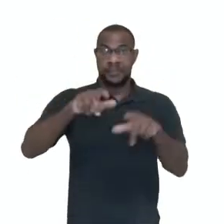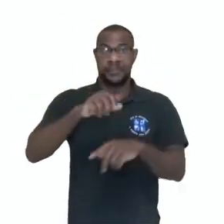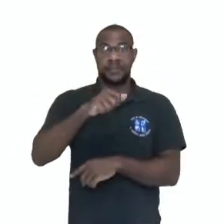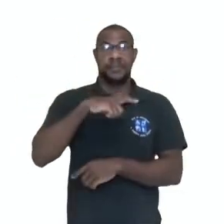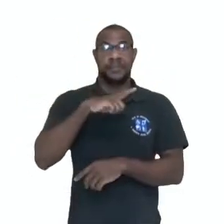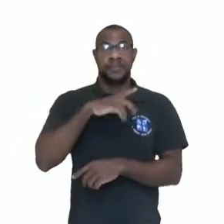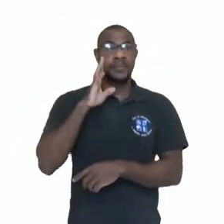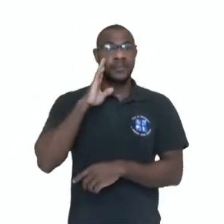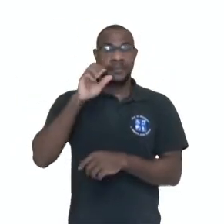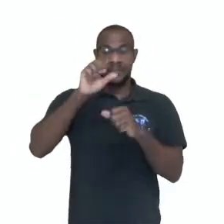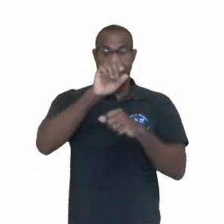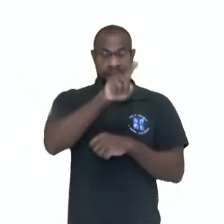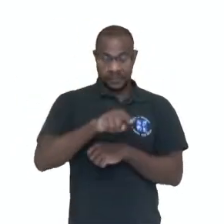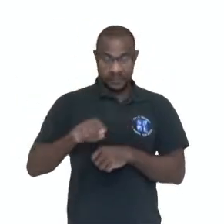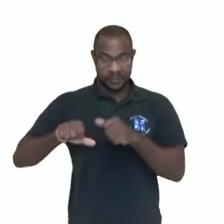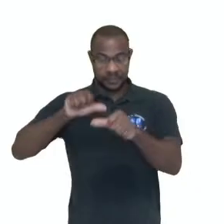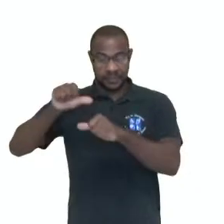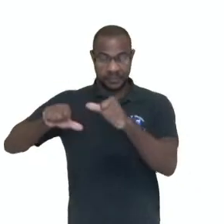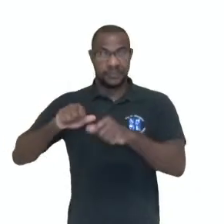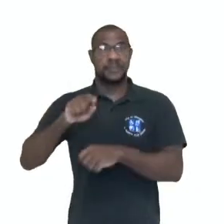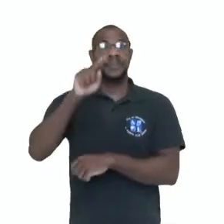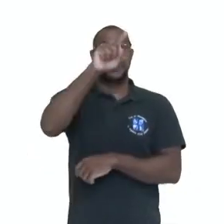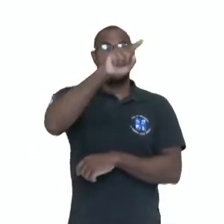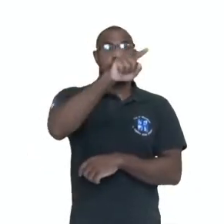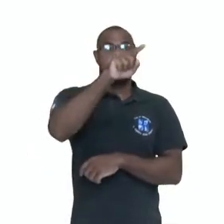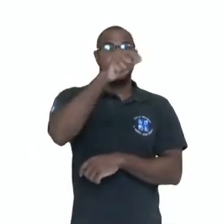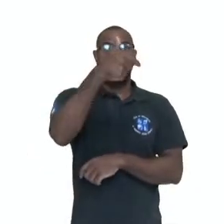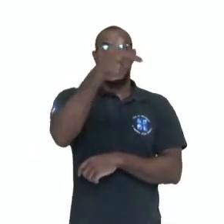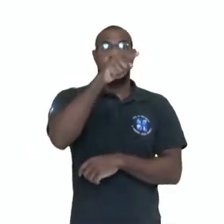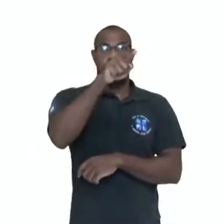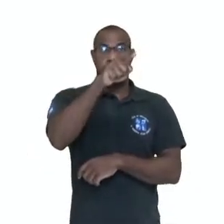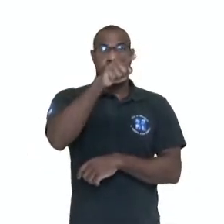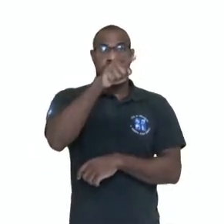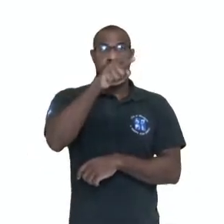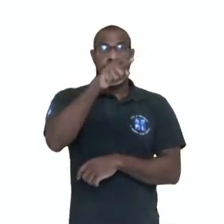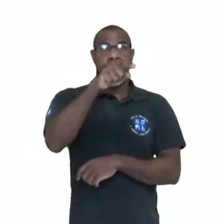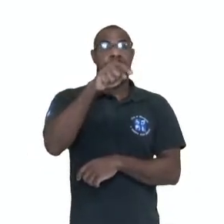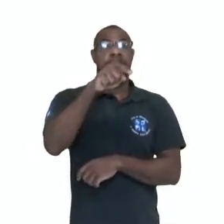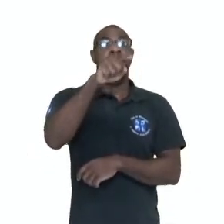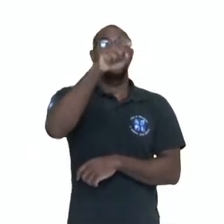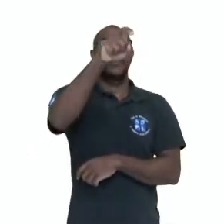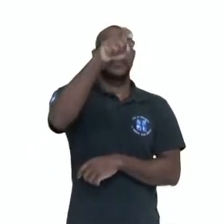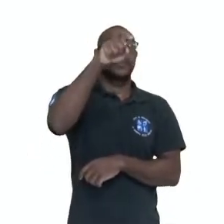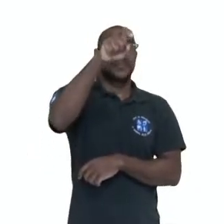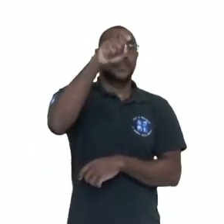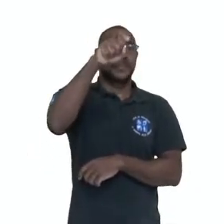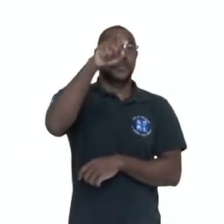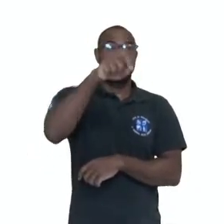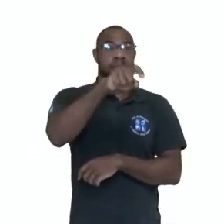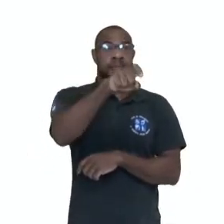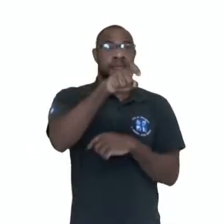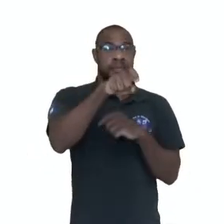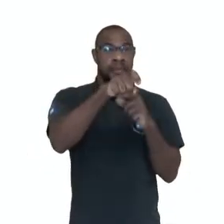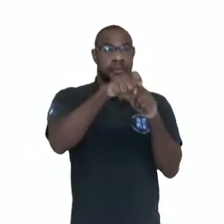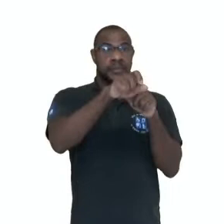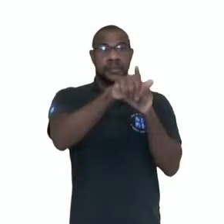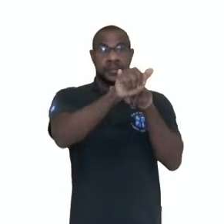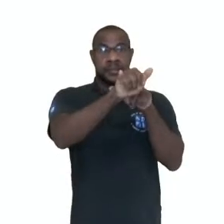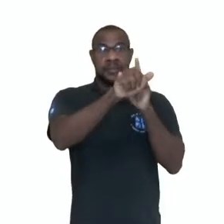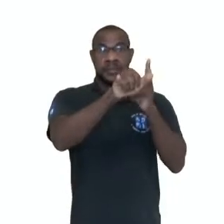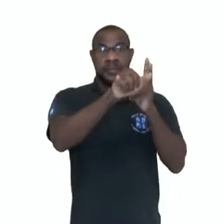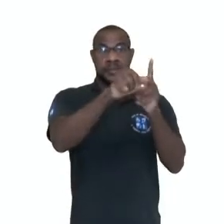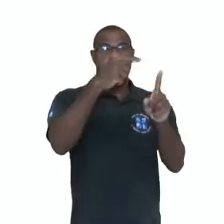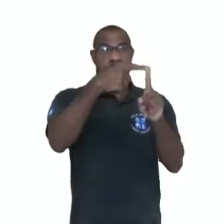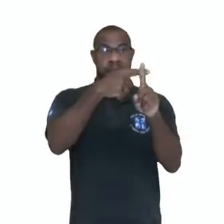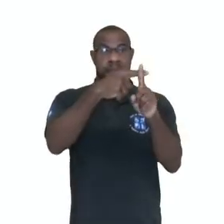tenho uma mudança nesses sinais. No segundo quadrante, o y está aqui em cima, continua positivo. Mas o x